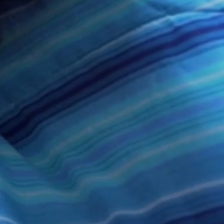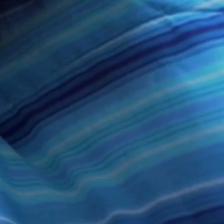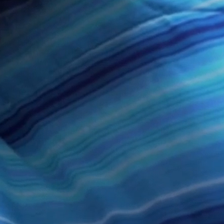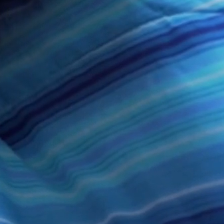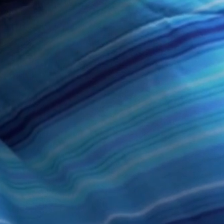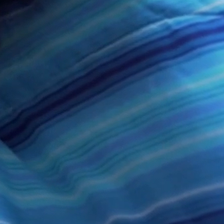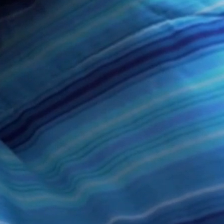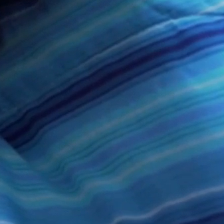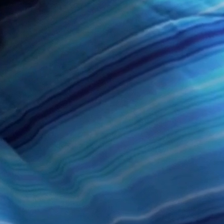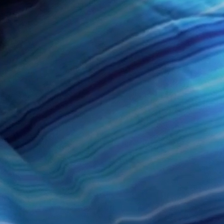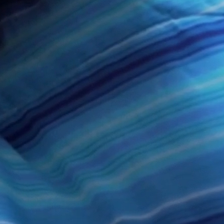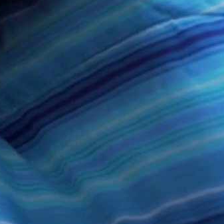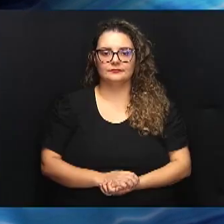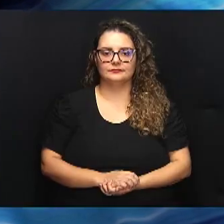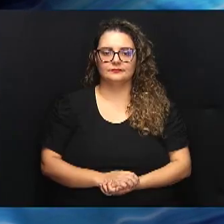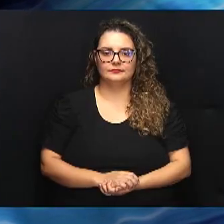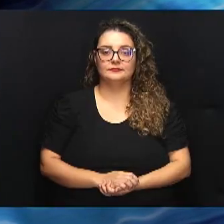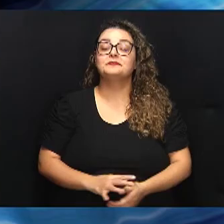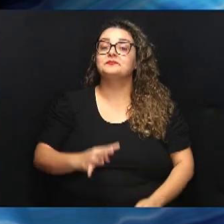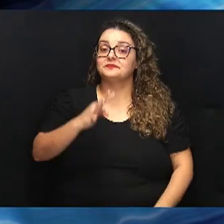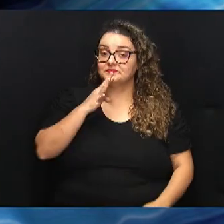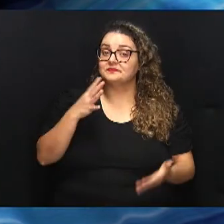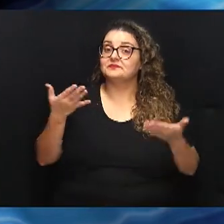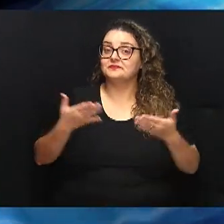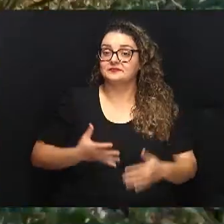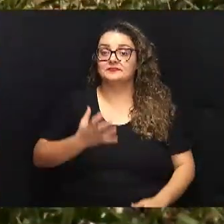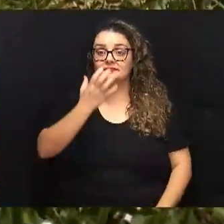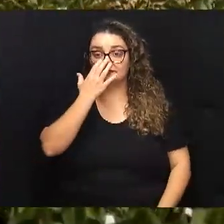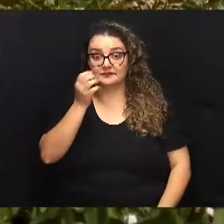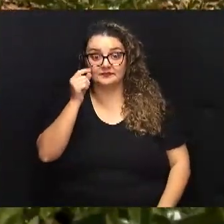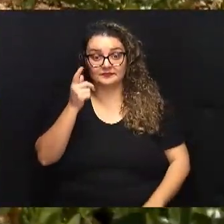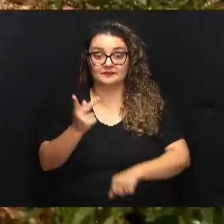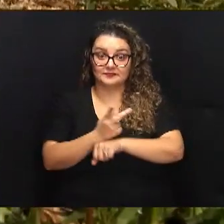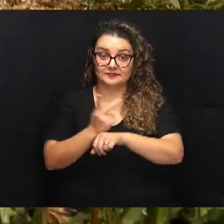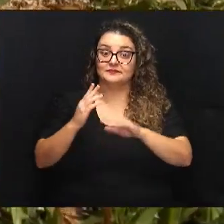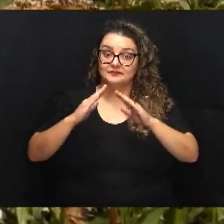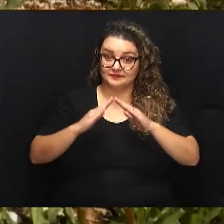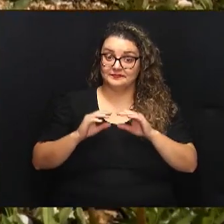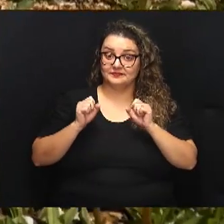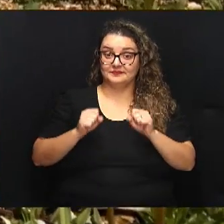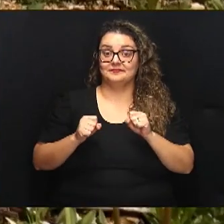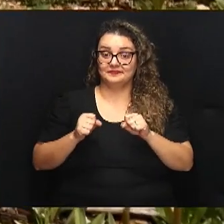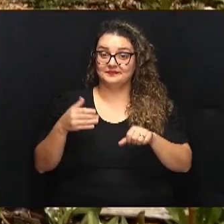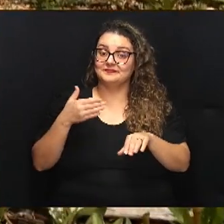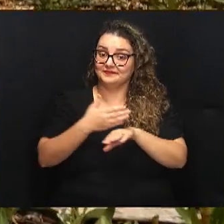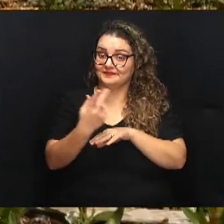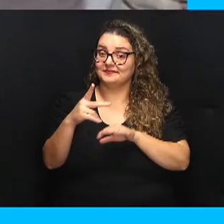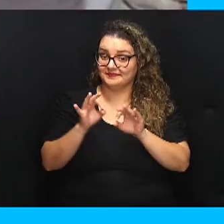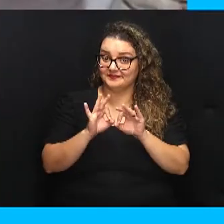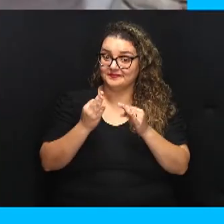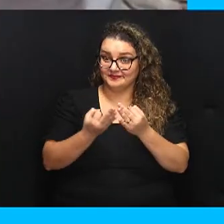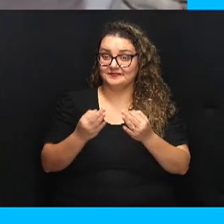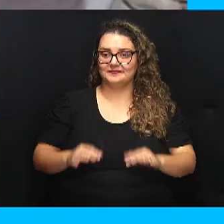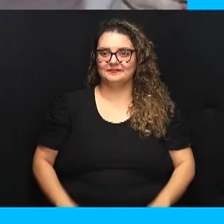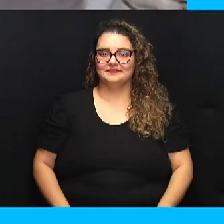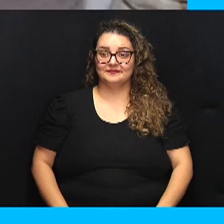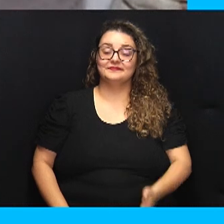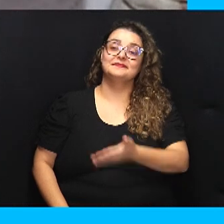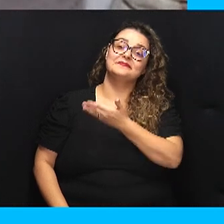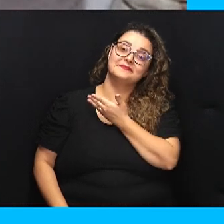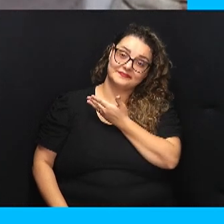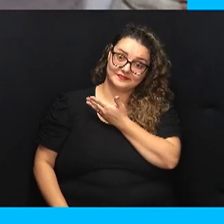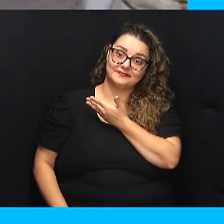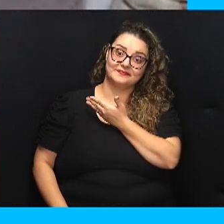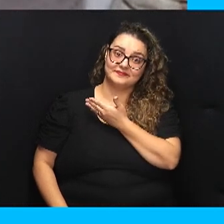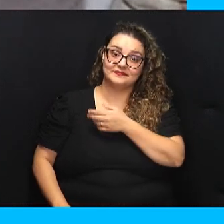Conheça agora os cães e gatos que estão em busca de um lar e que podem fazer parte da sua família. Esta é a Hannah,